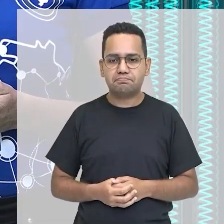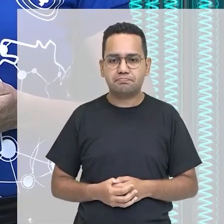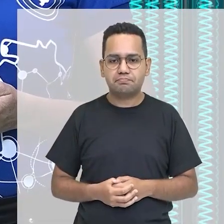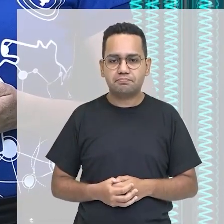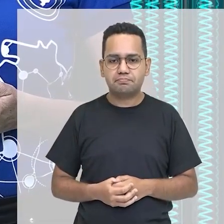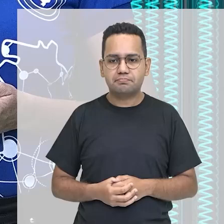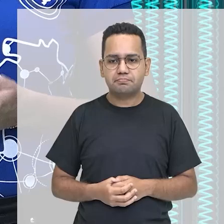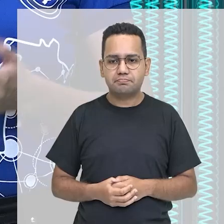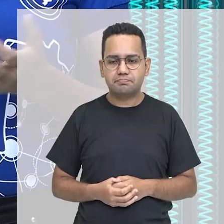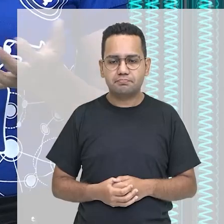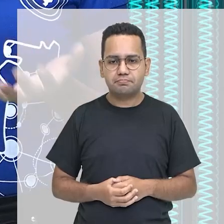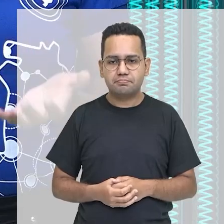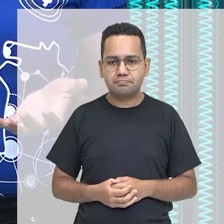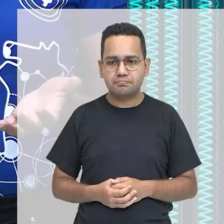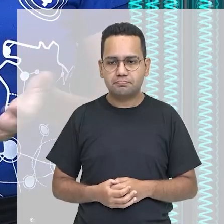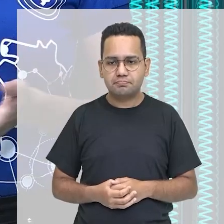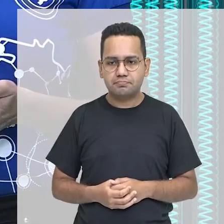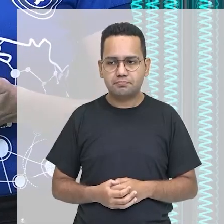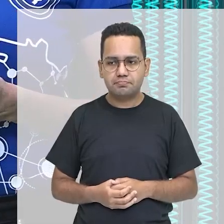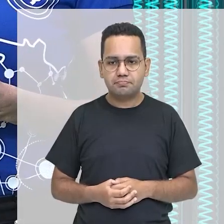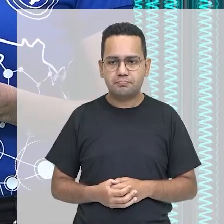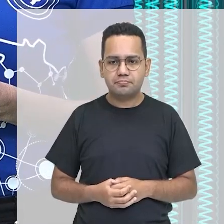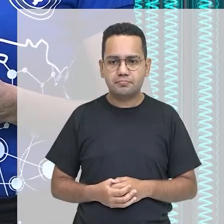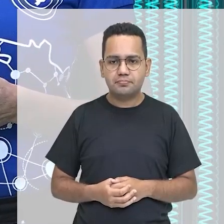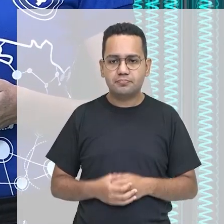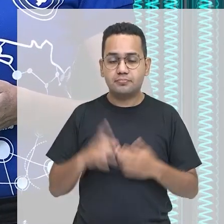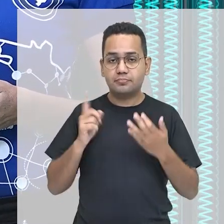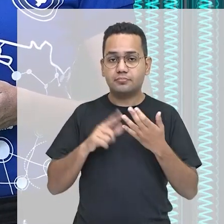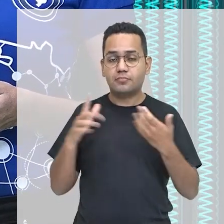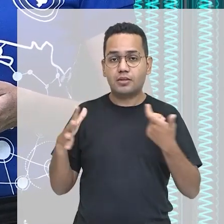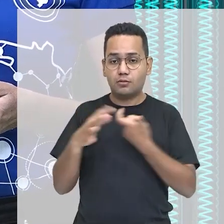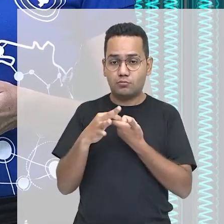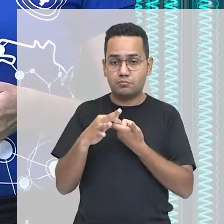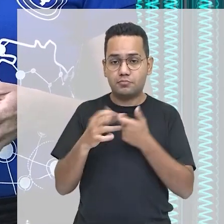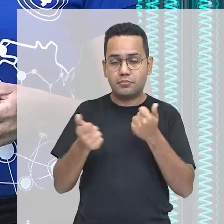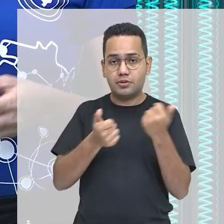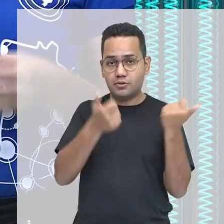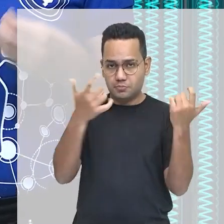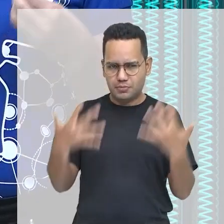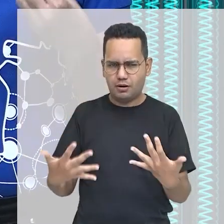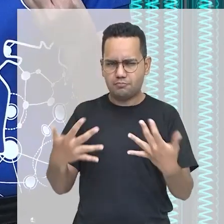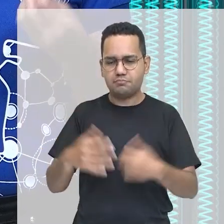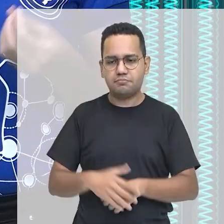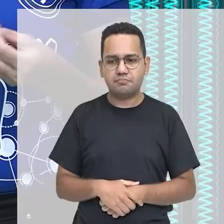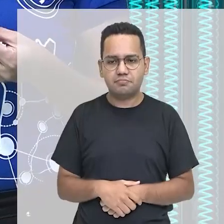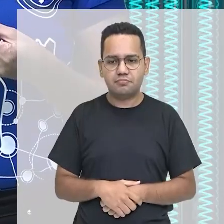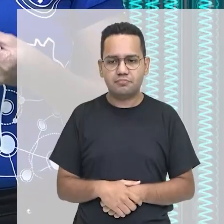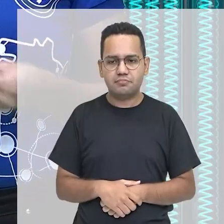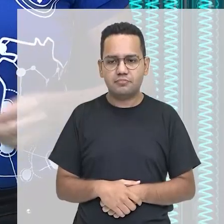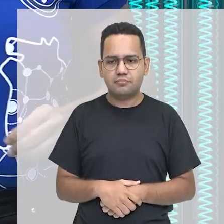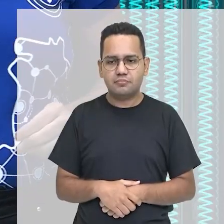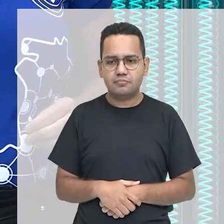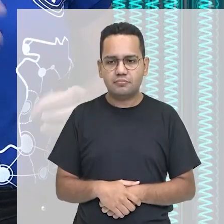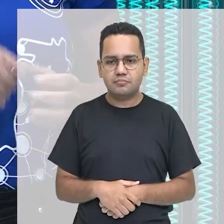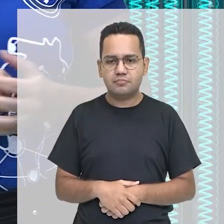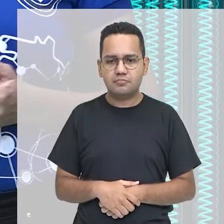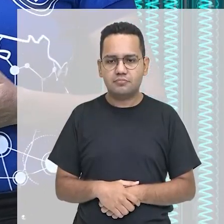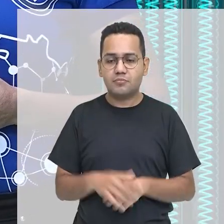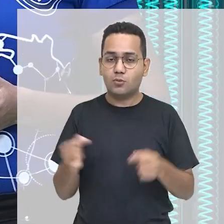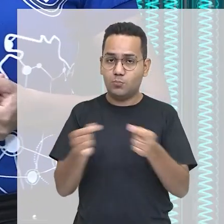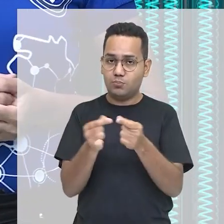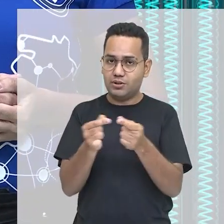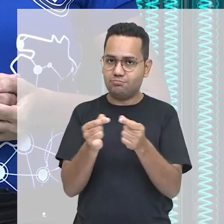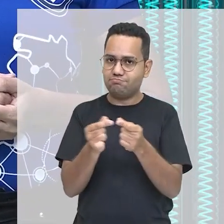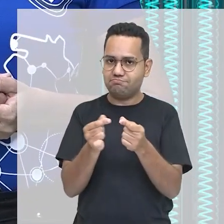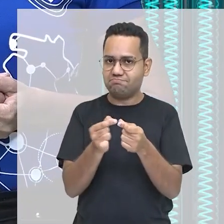Acompanhe comigo. Conjunções explicativas, né? Quem gosta de explicar muitas coisas, essas